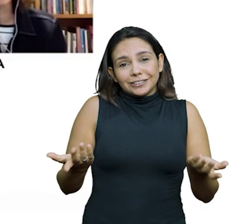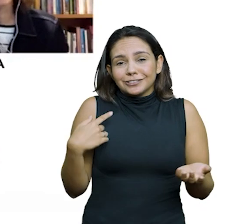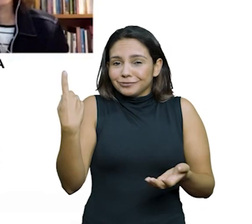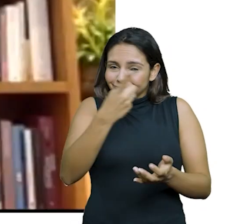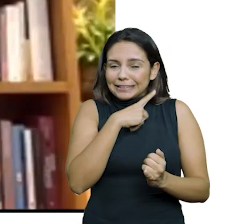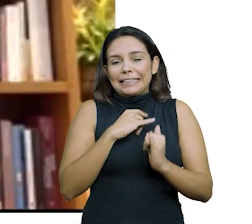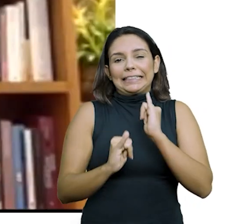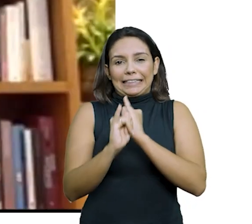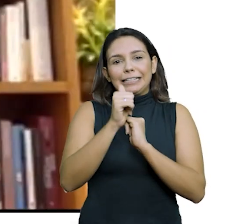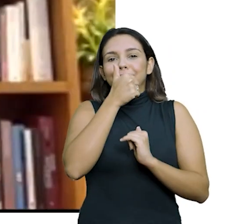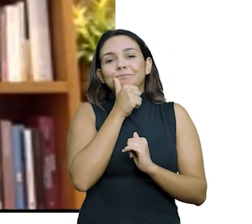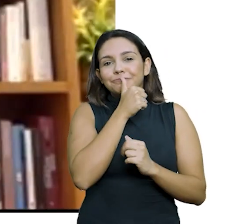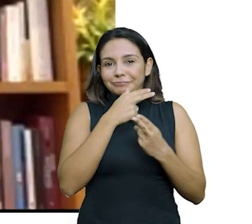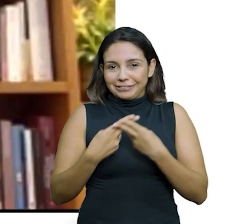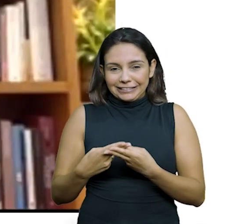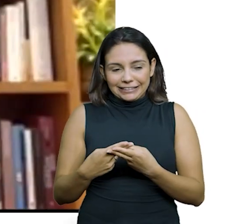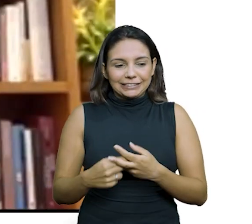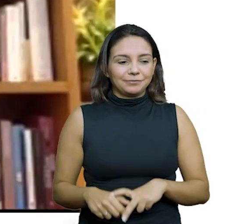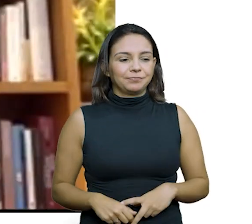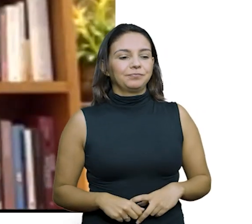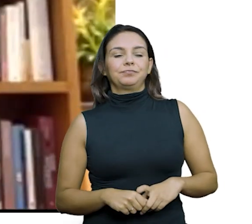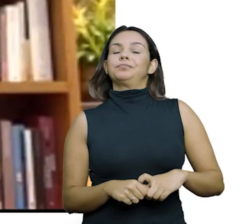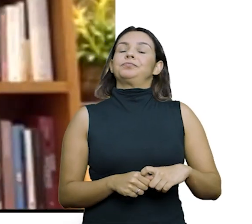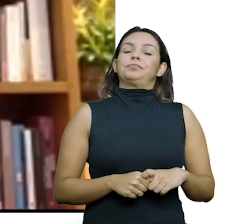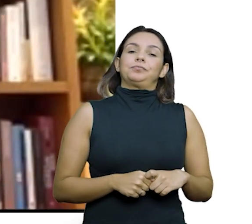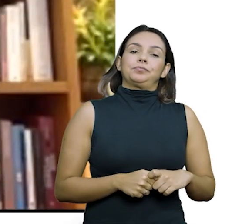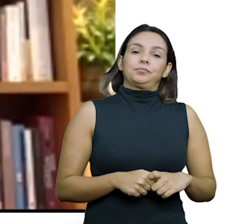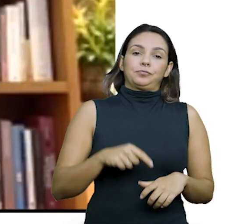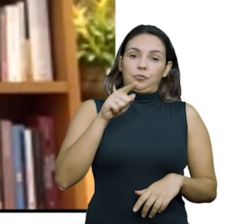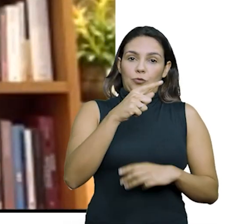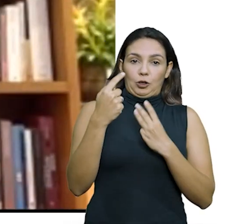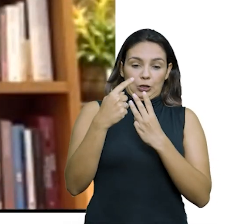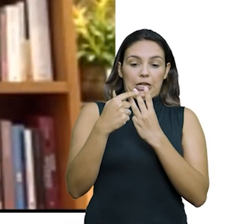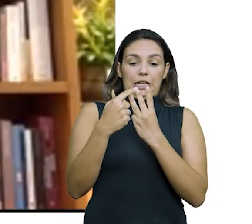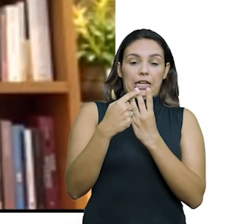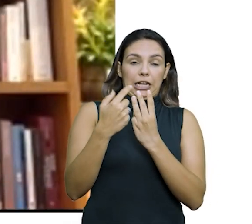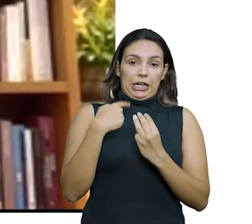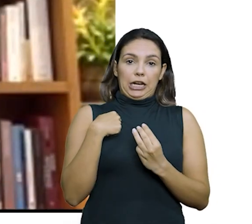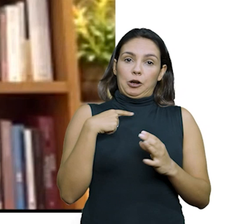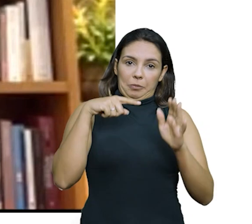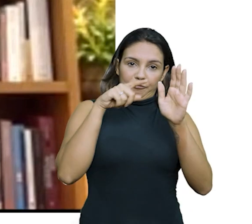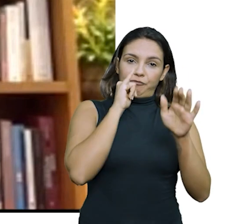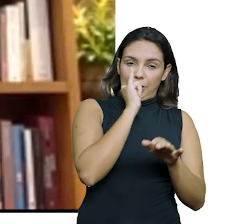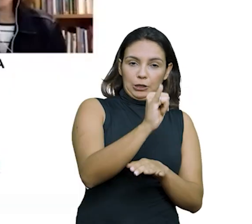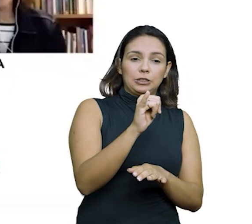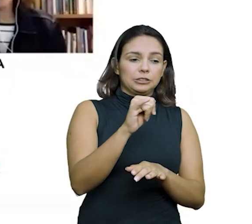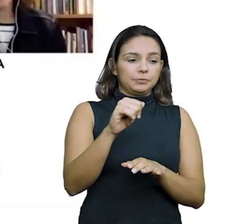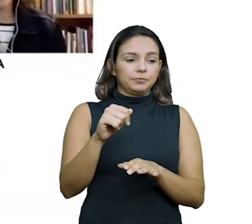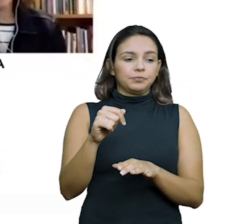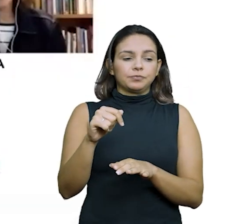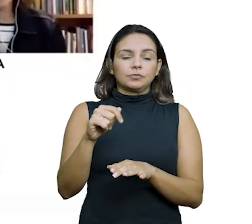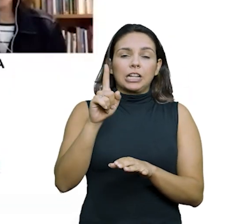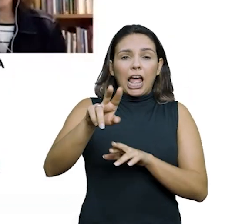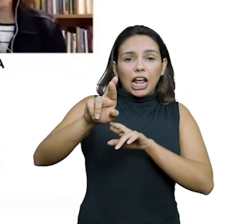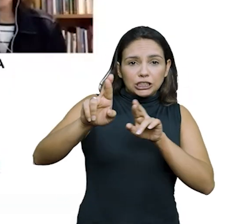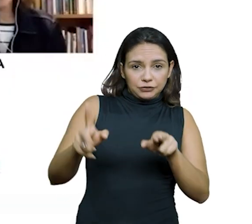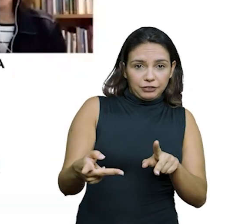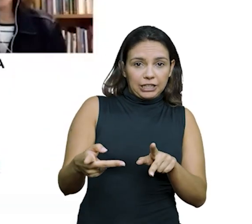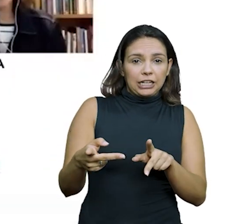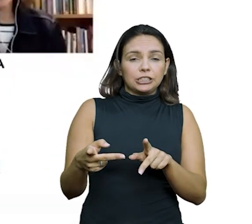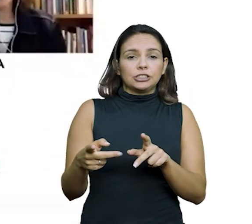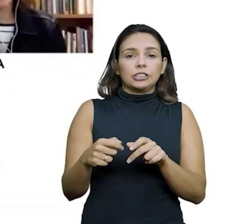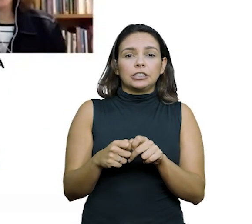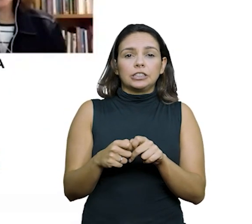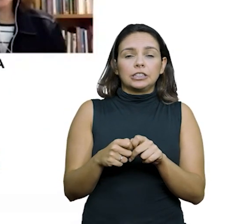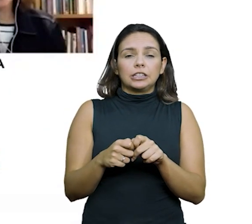assim, eu acho que a diferença dessa coisa do virtual, eu tenho, pelos poucos programas que eu já gravei aqui no